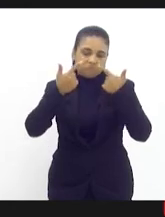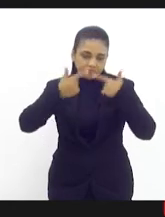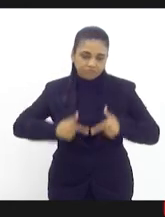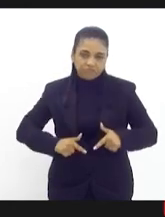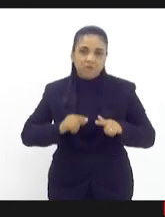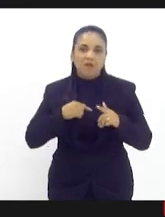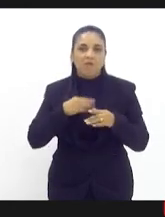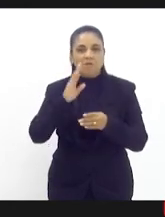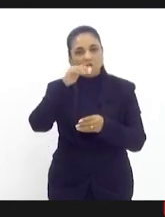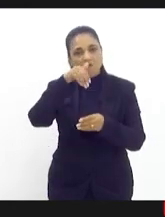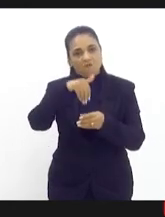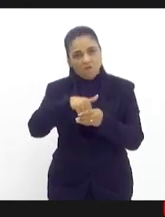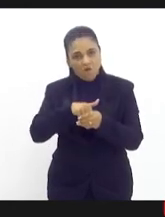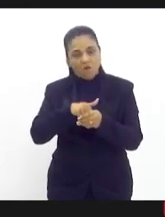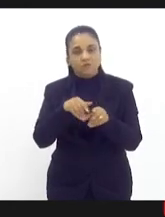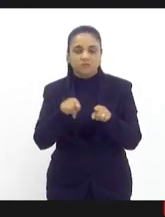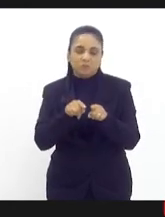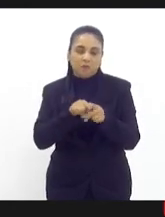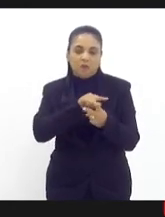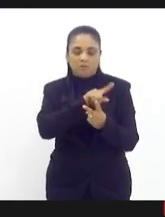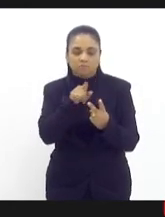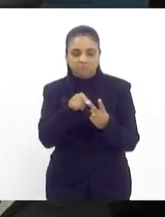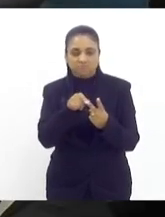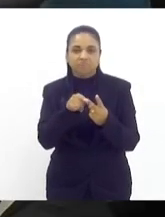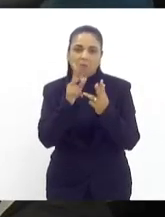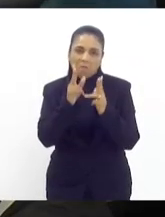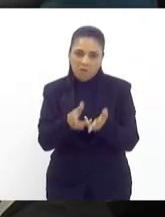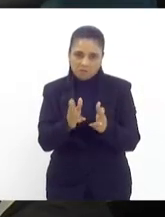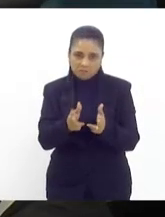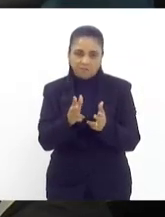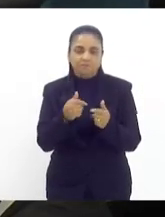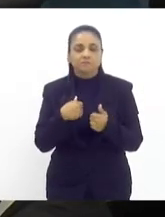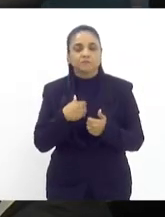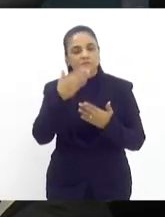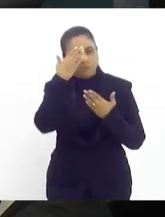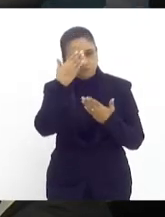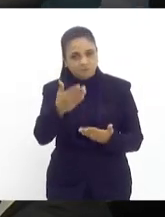meu voto no próximo indicado. Muito obrigado. Obrigado, deputado.